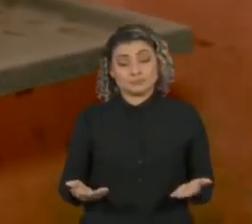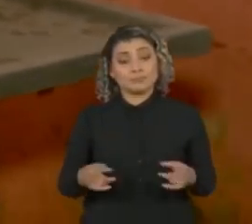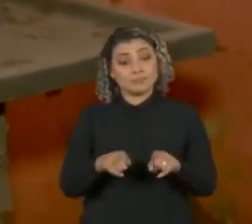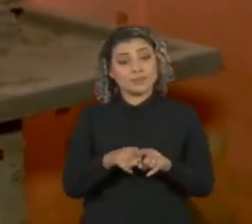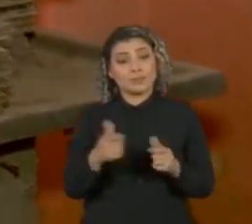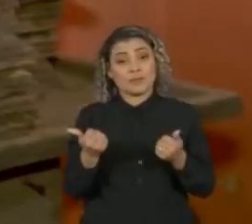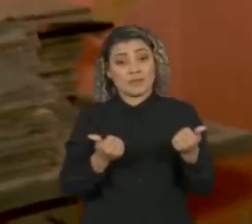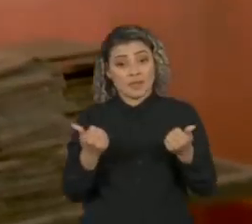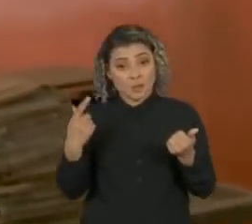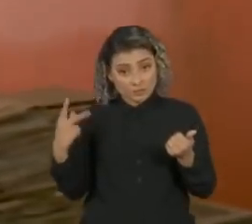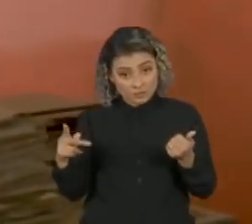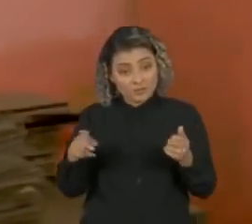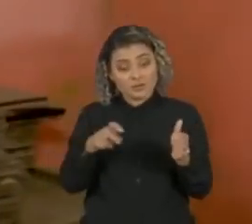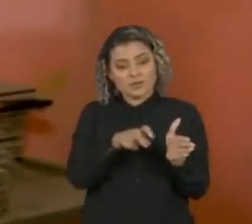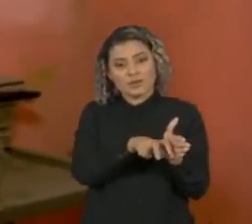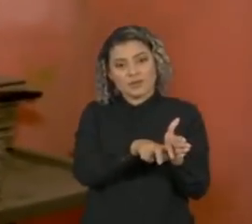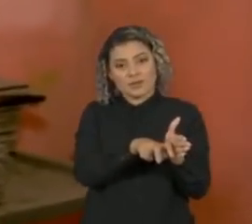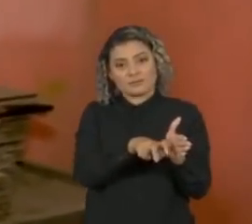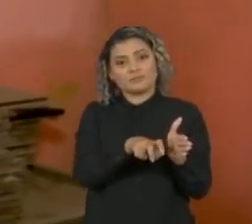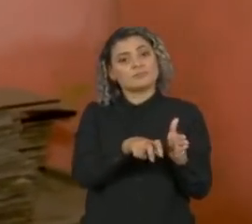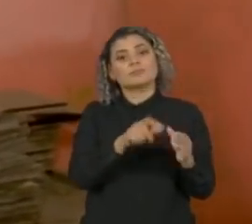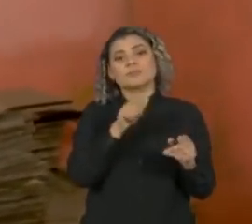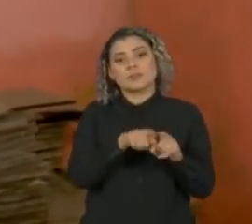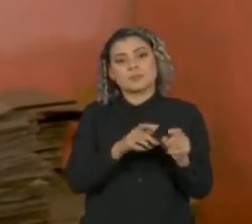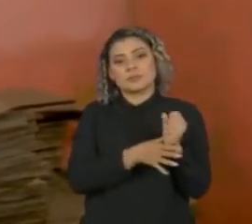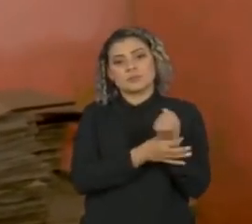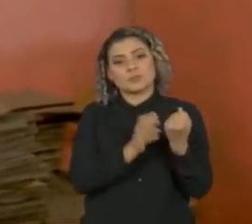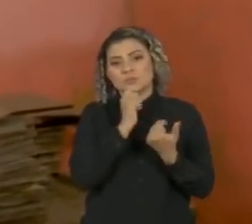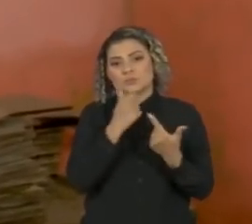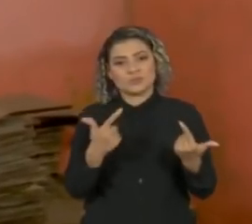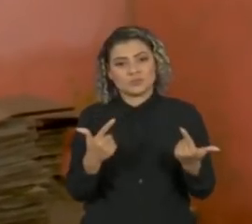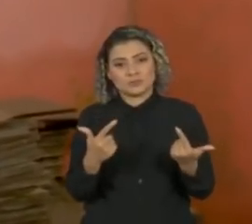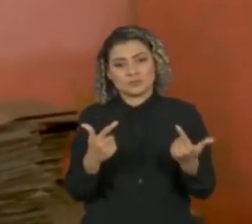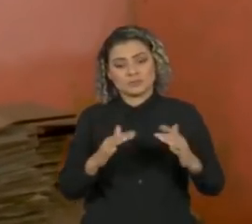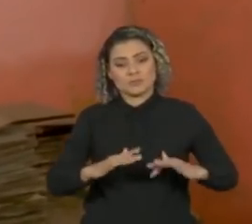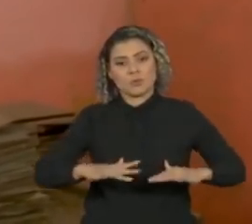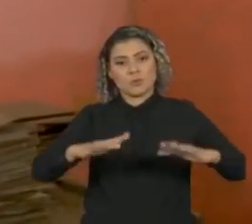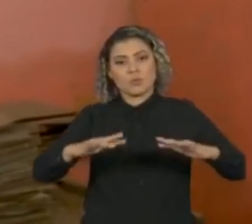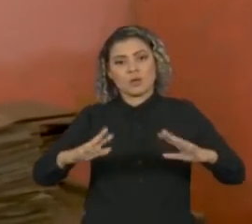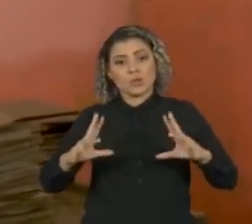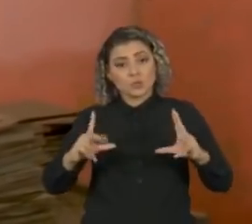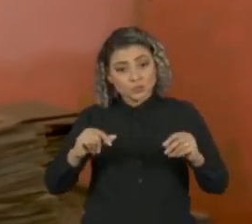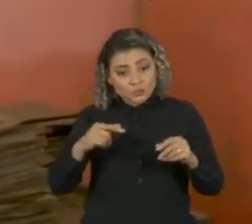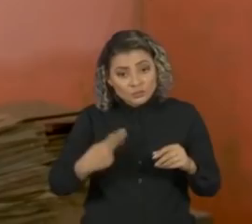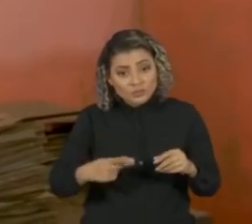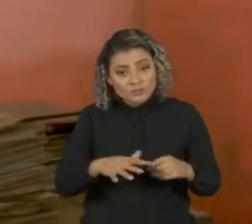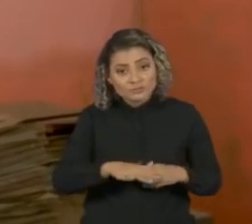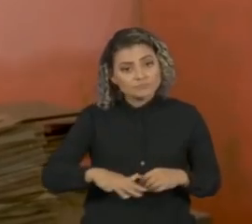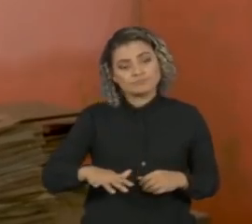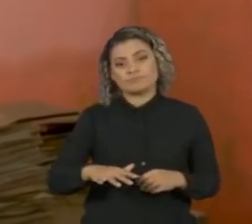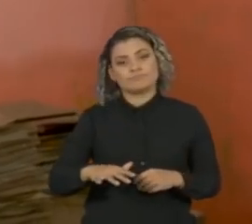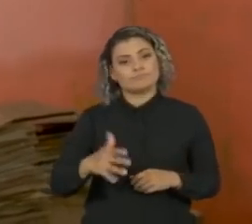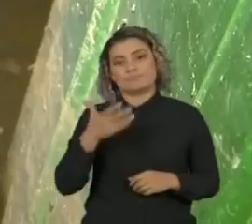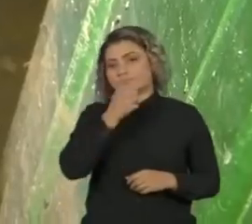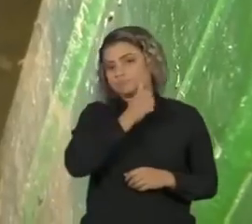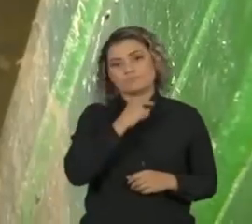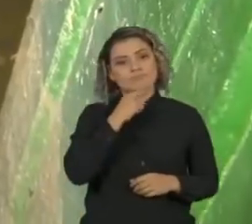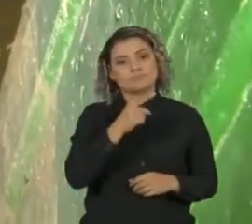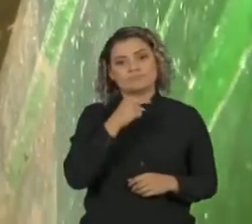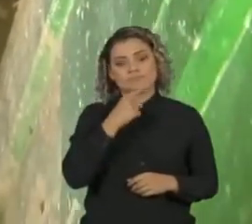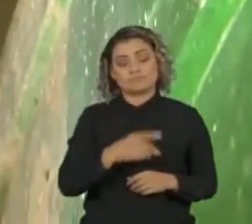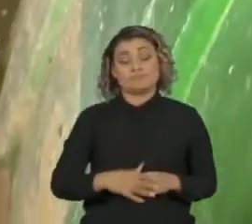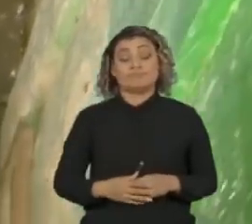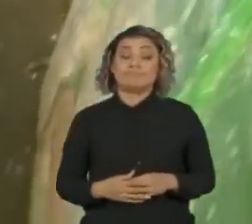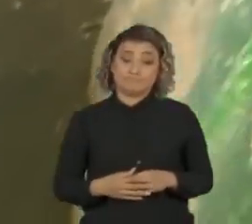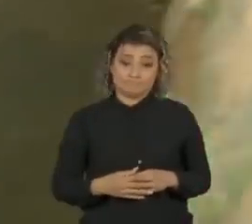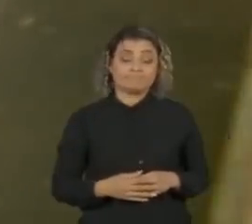carro, que estava lá na garagem e que não tinha seguro. Nada que estava aqui nesse andar térreo foi salvo.